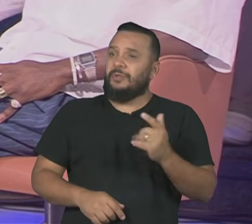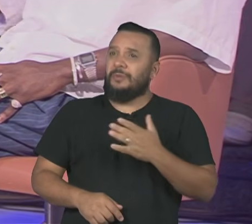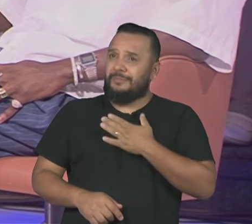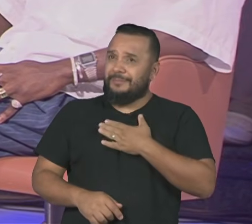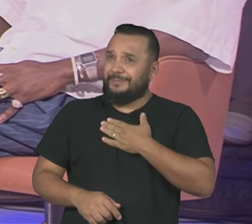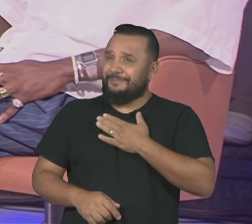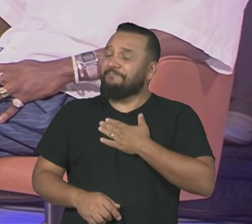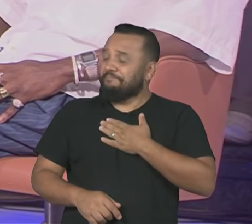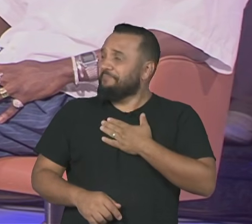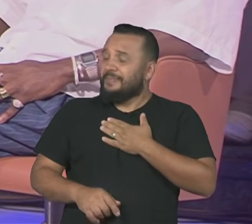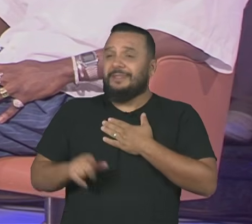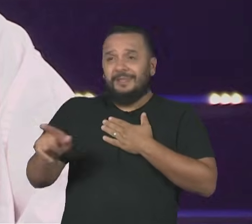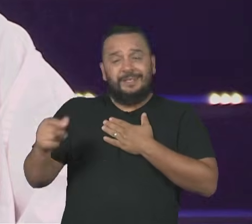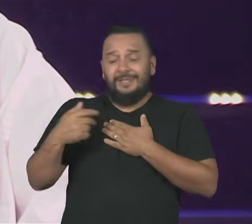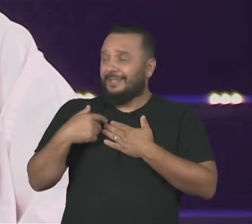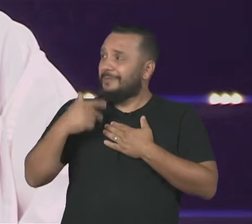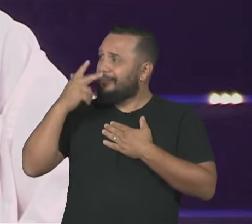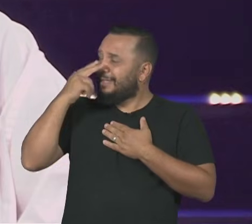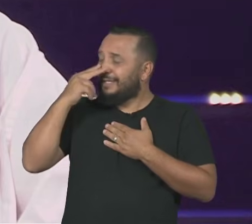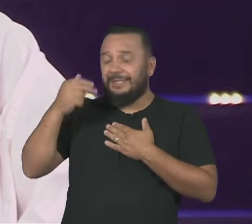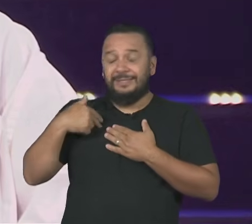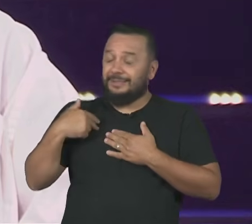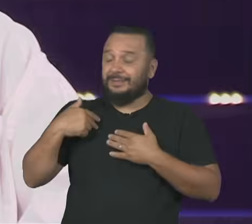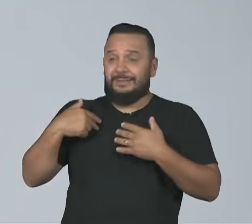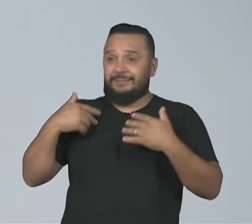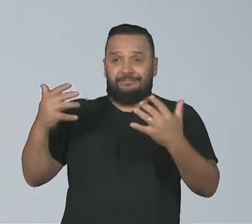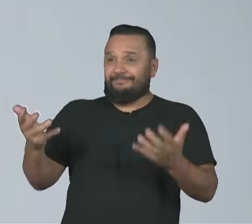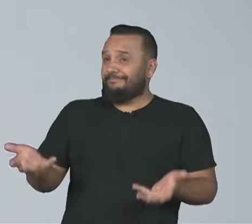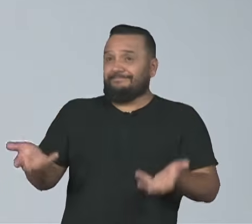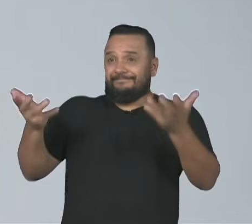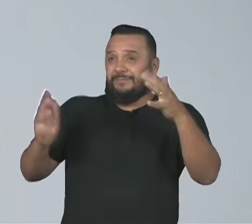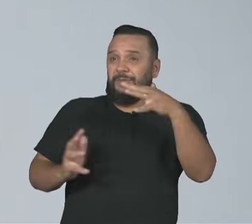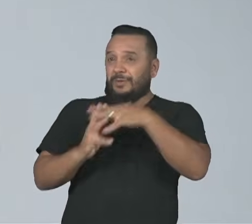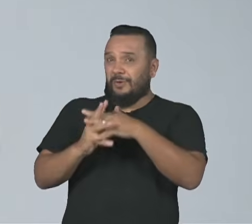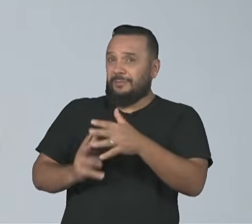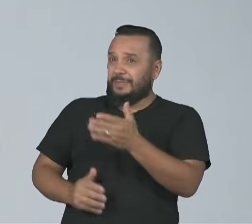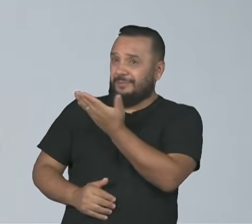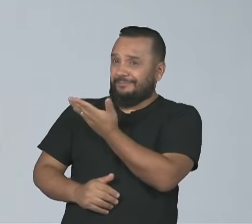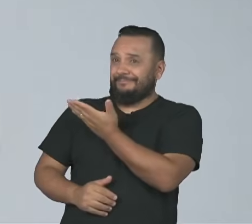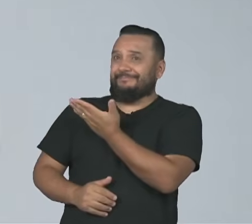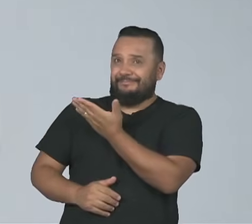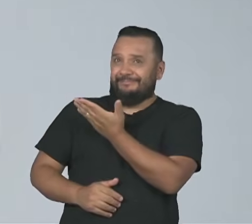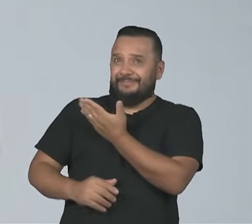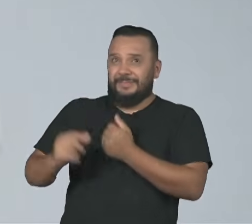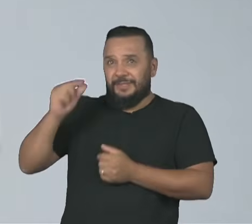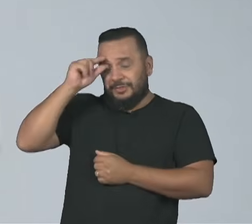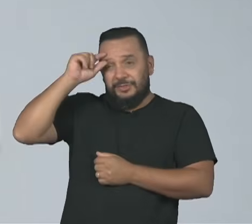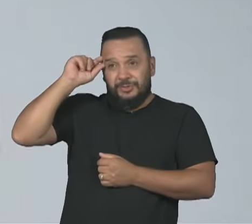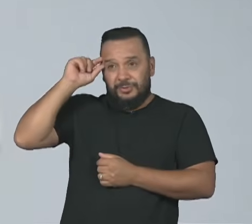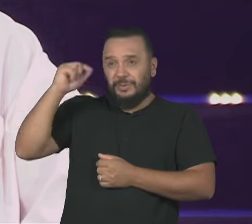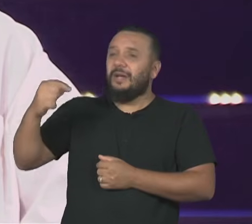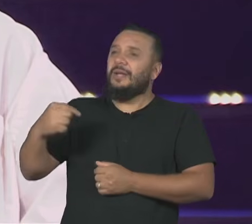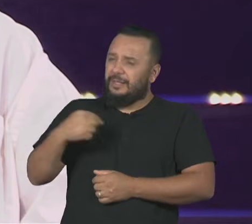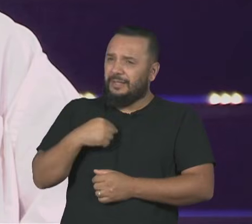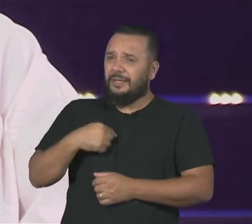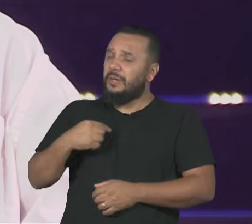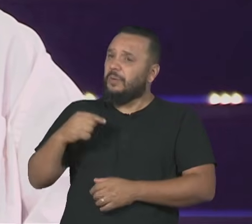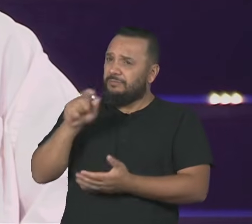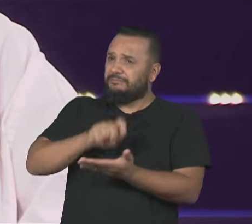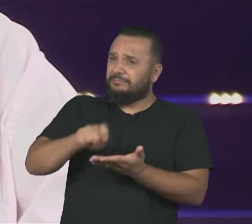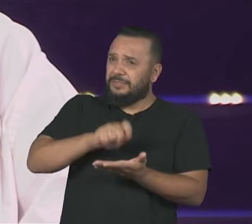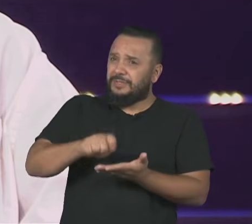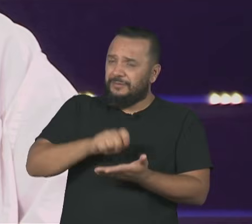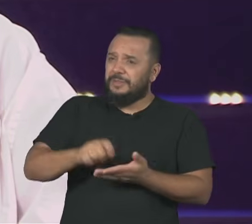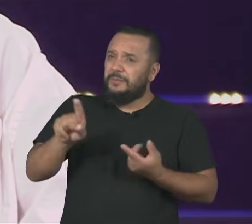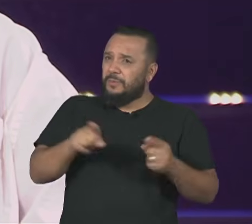além de é sobre-humano. É sobre-humano. E eu gravei uma música com o Gil, uma música que eu compus junto com o